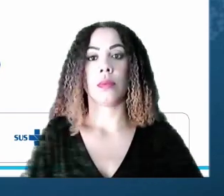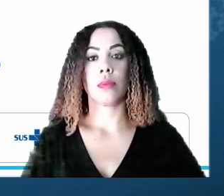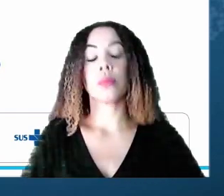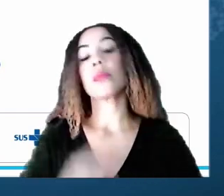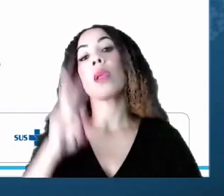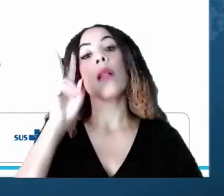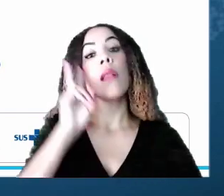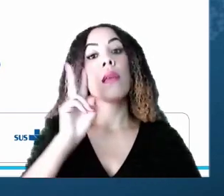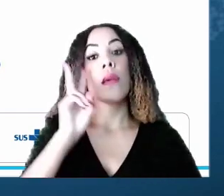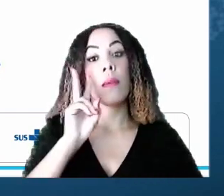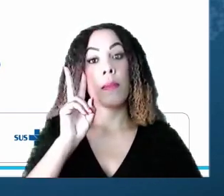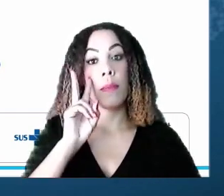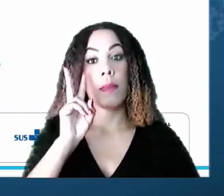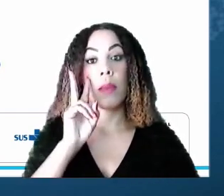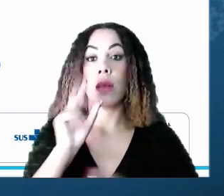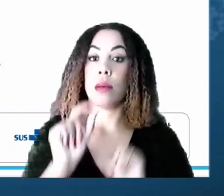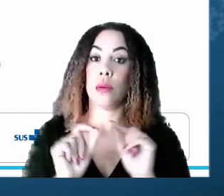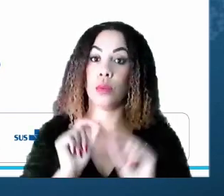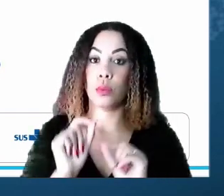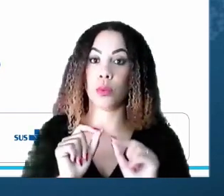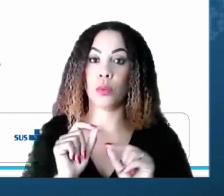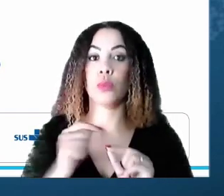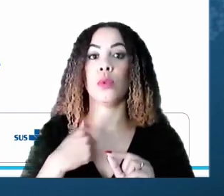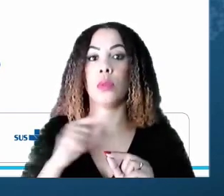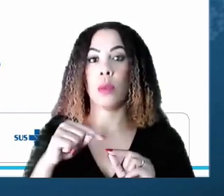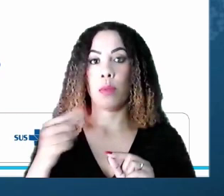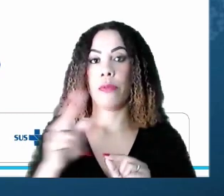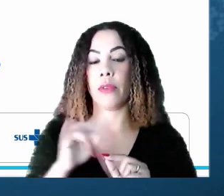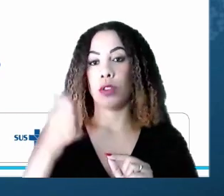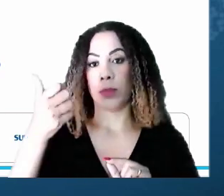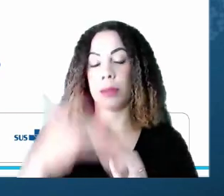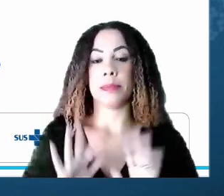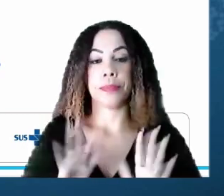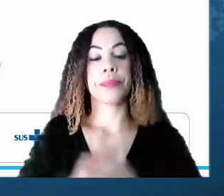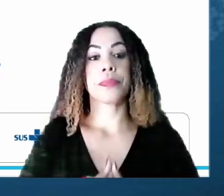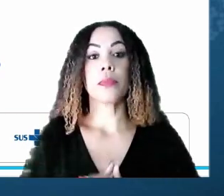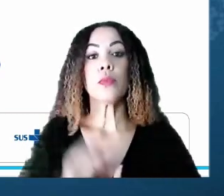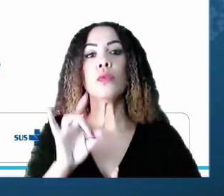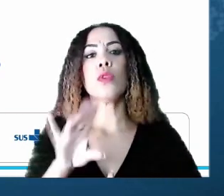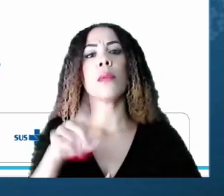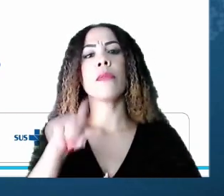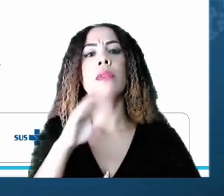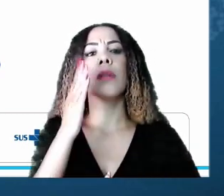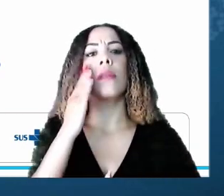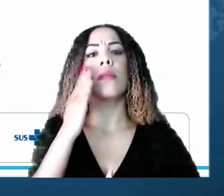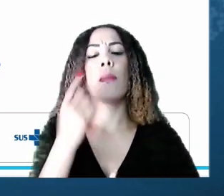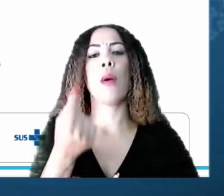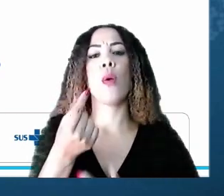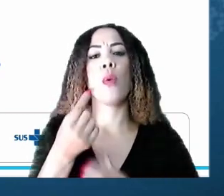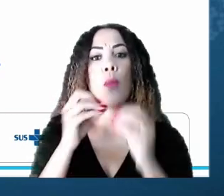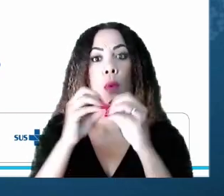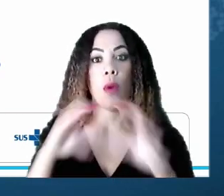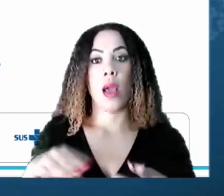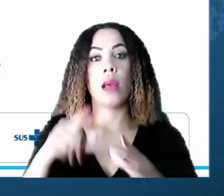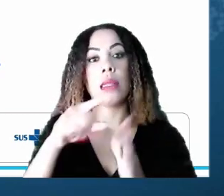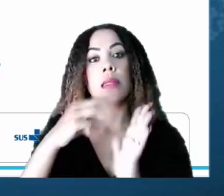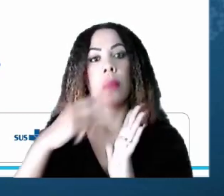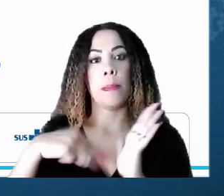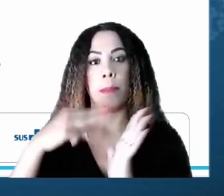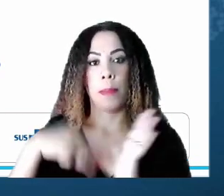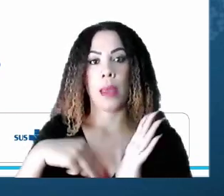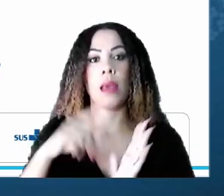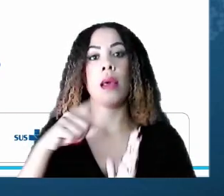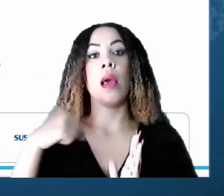Lembrando, gente, vou falar depois. Só para ter uma ideia de custo-efetividade do método Wolbachia, o